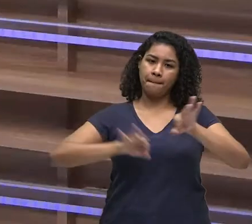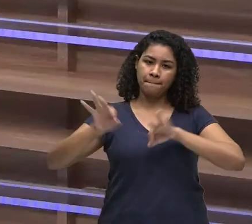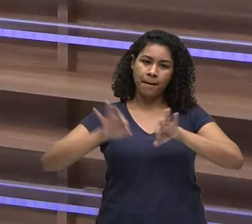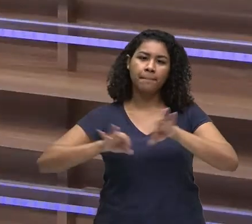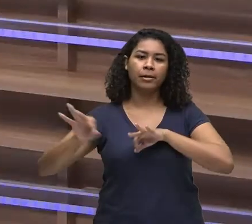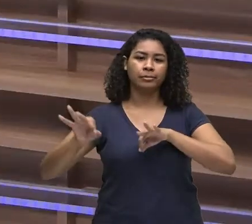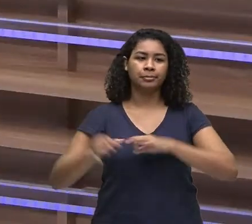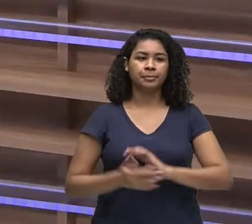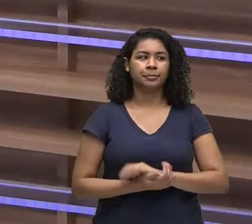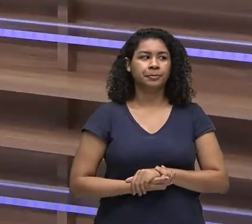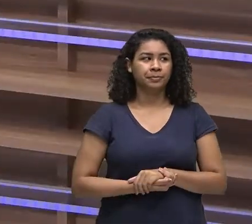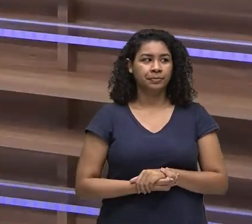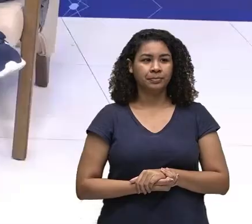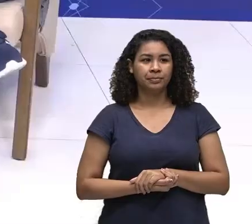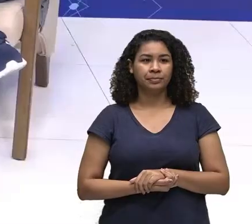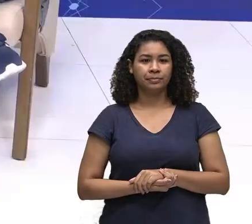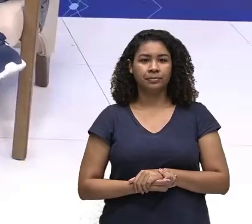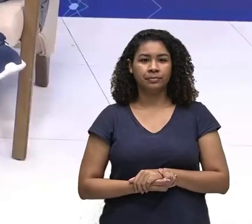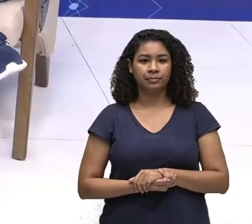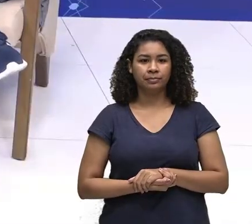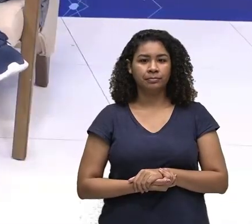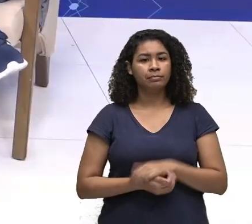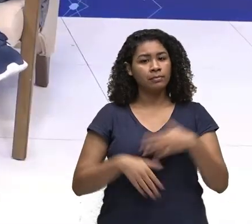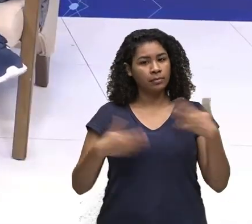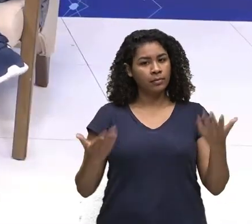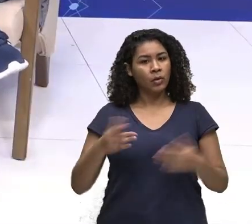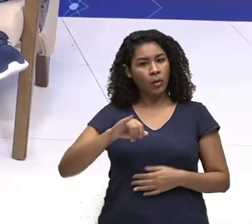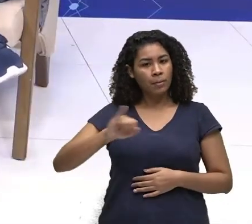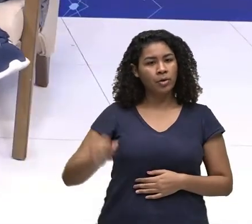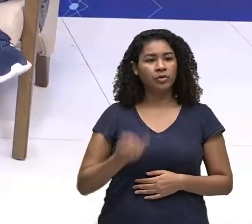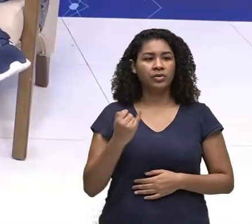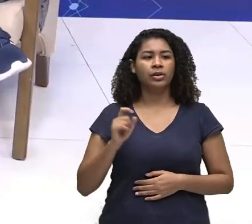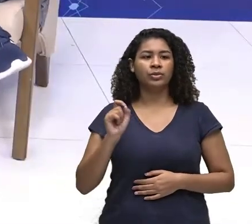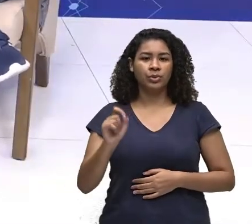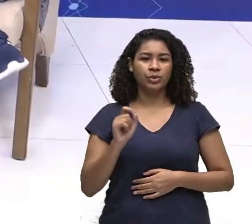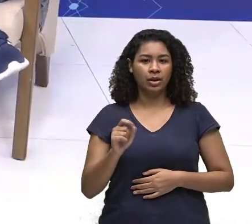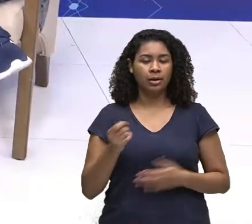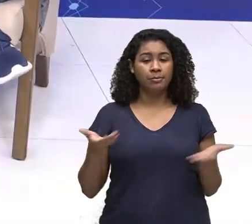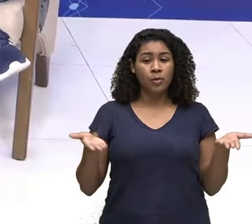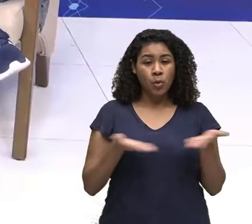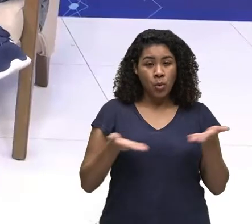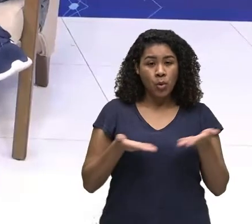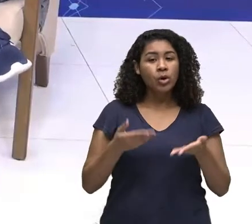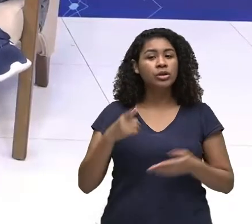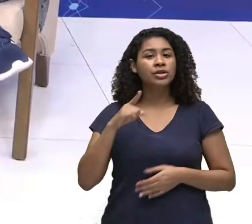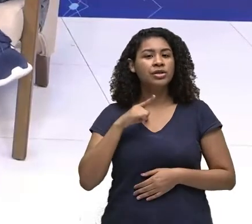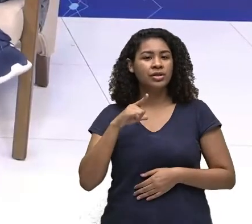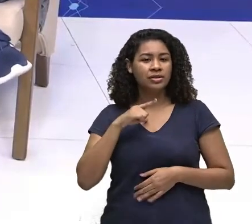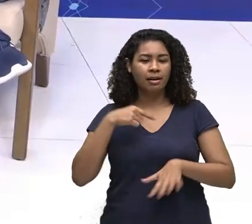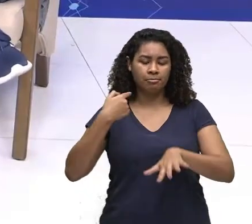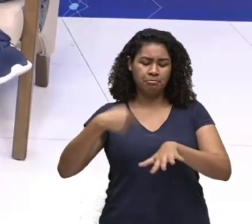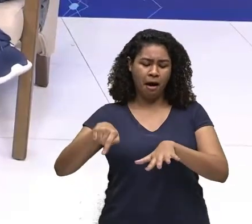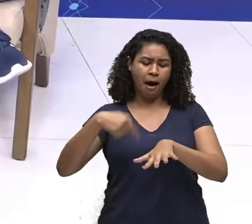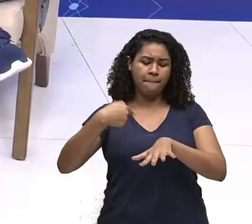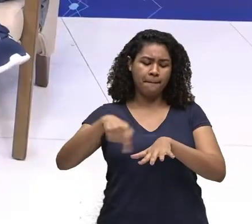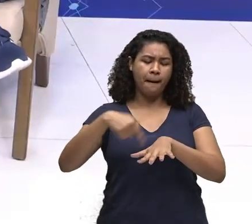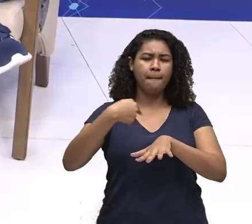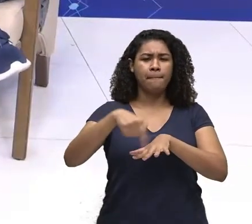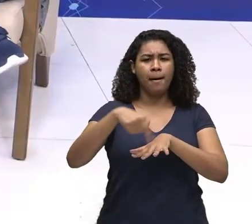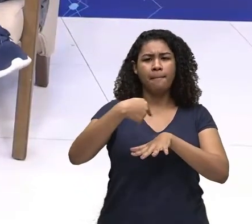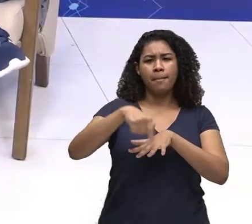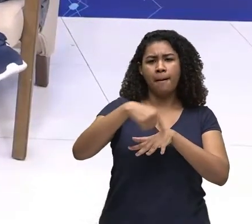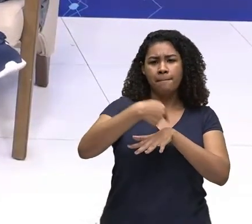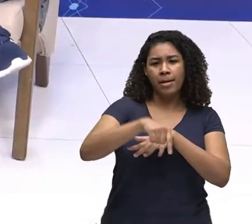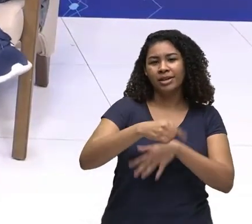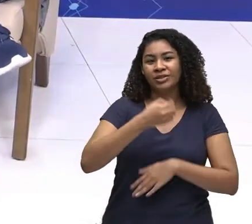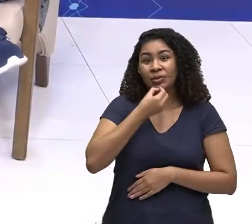projeto de vida. E aproveite também, eu acho que existem hoje muitas modalidades, muitas